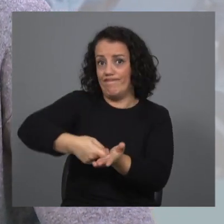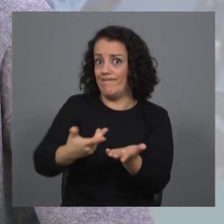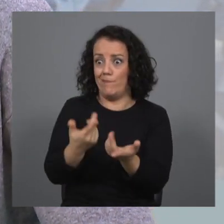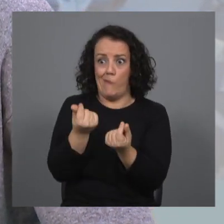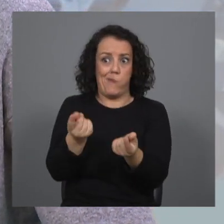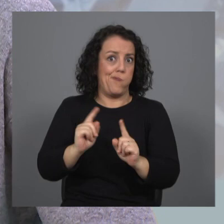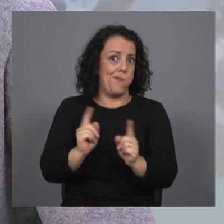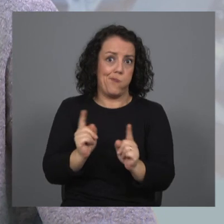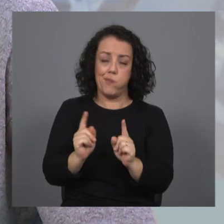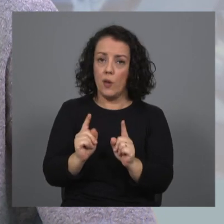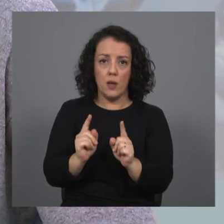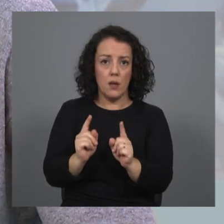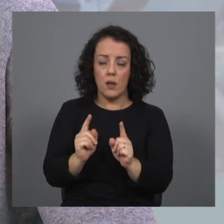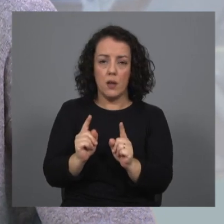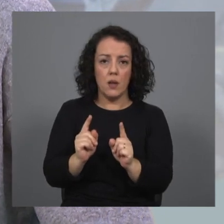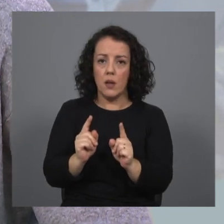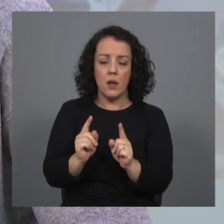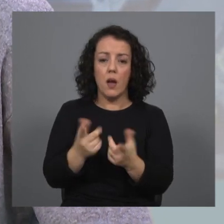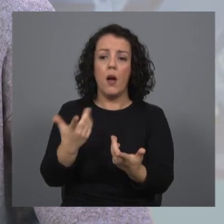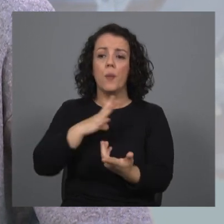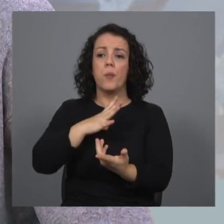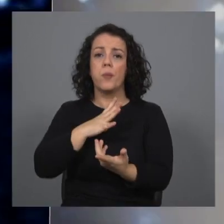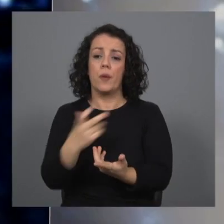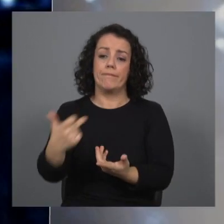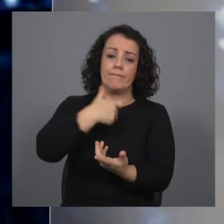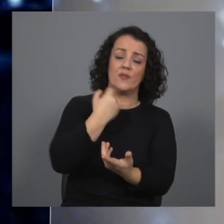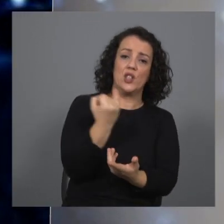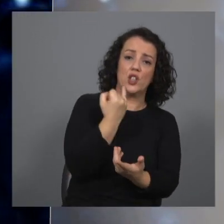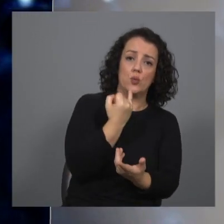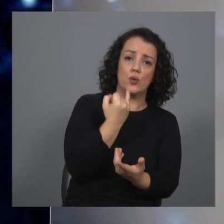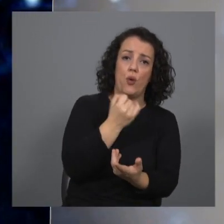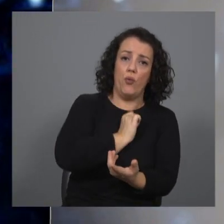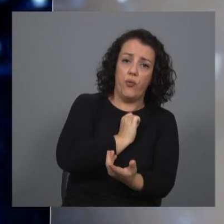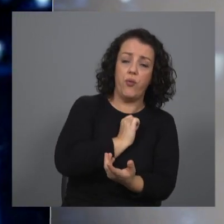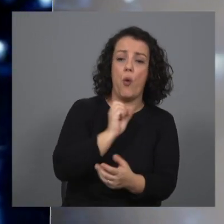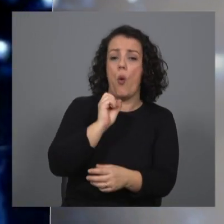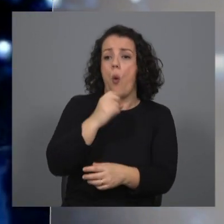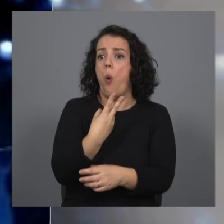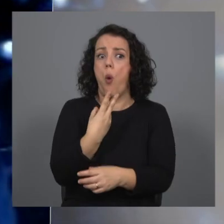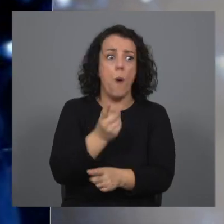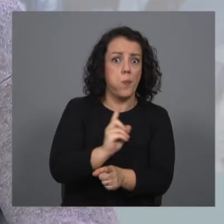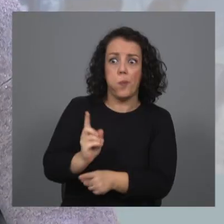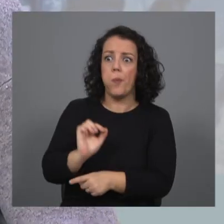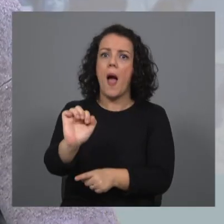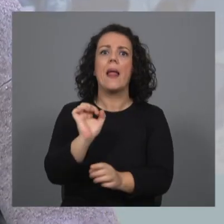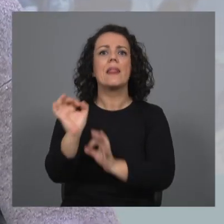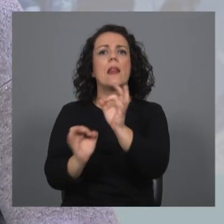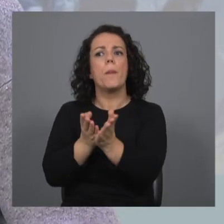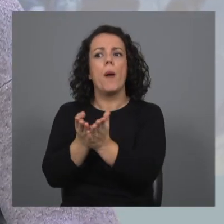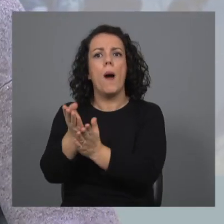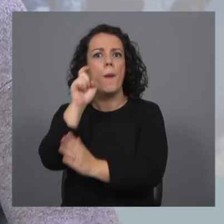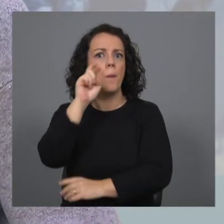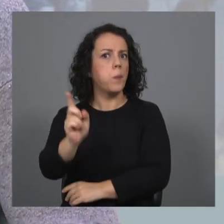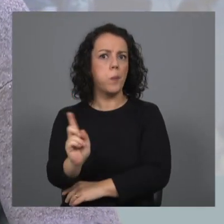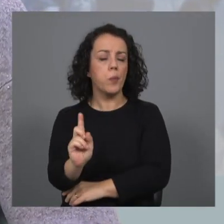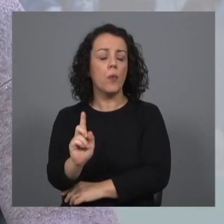conseguem, não é? E, portanto, ou recorrem a instituições como a nossa, ou de facto não conseguem garantir os seus tratamentos, e, portanto, vêem-se